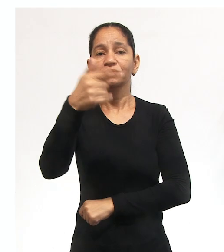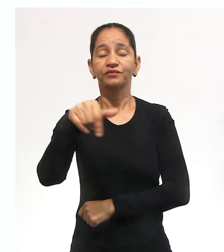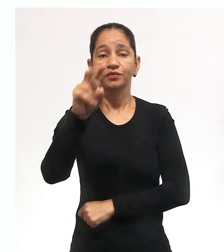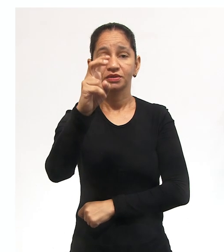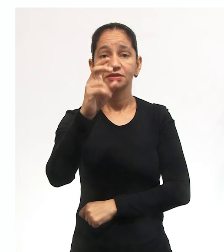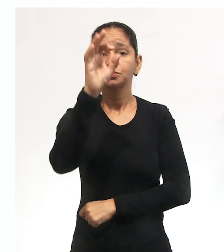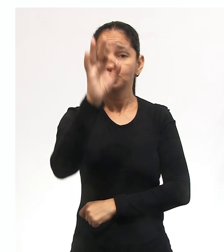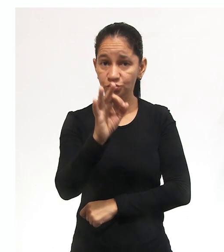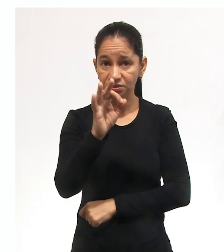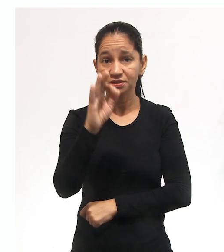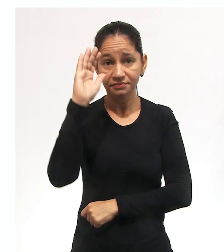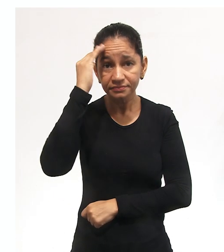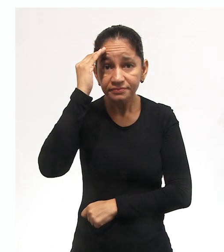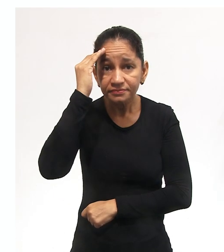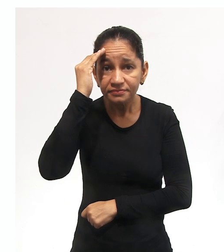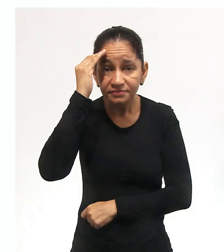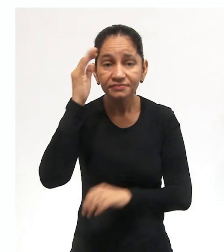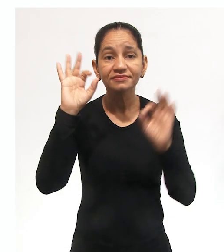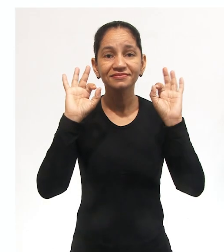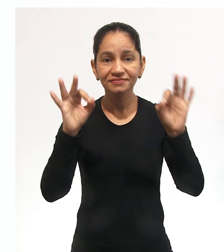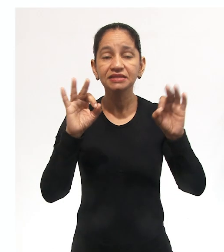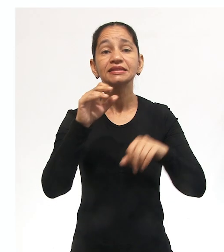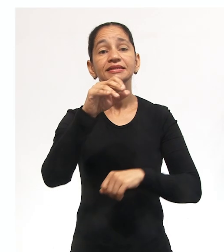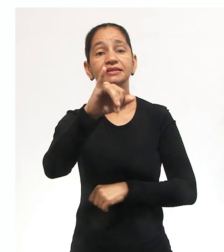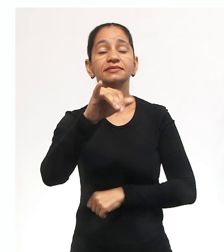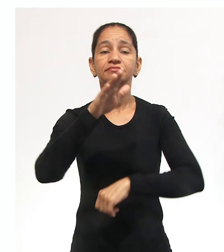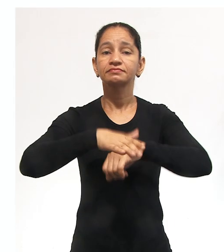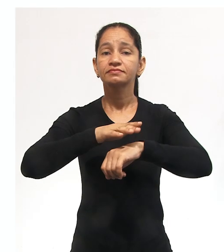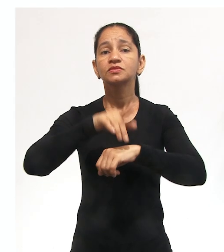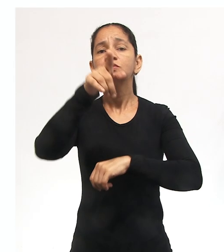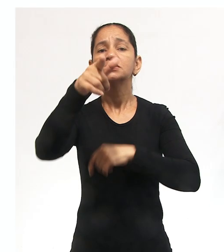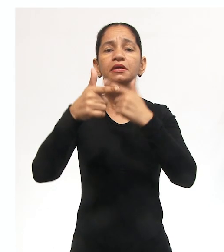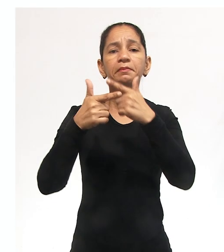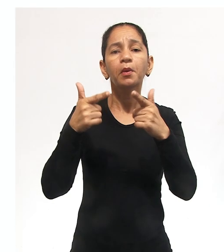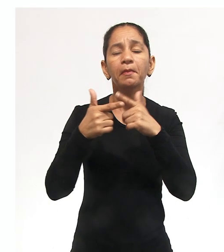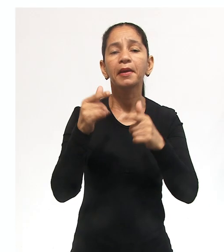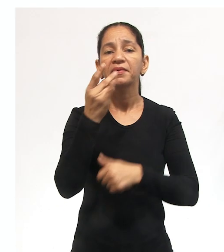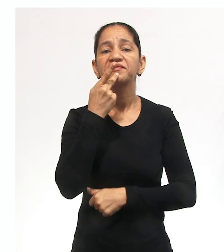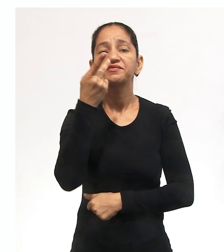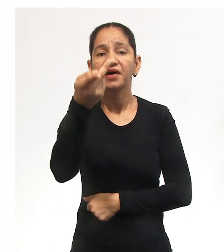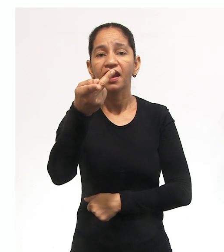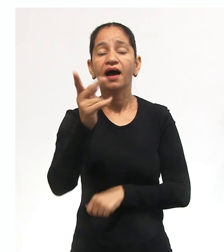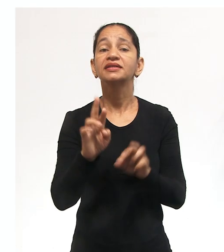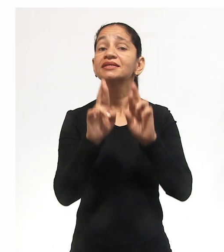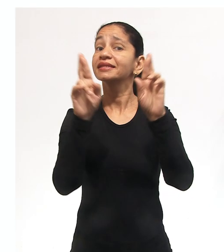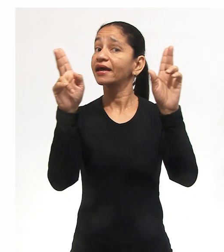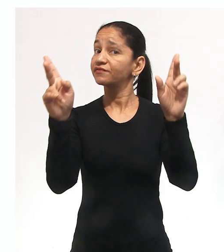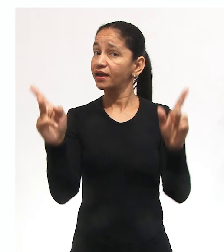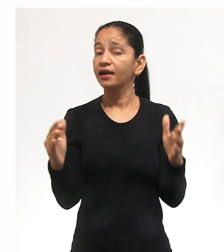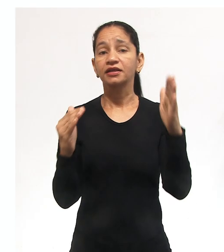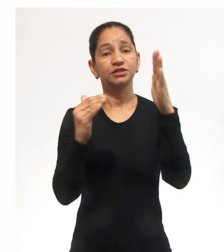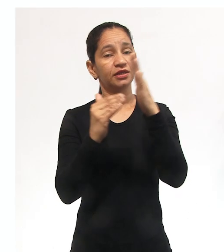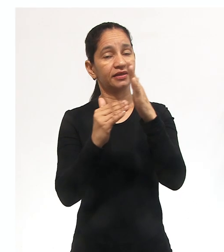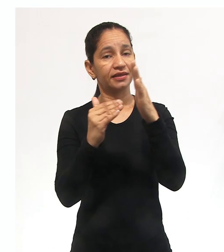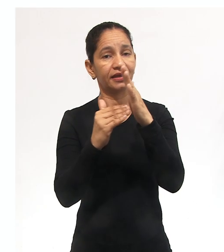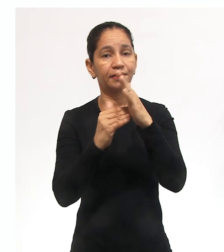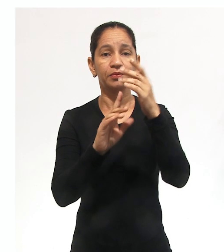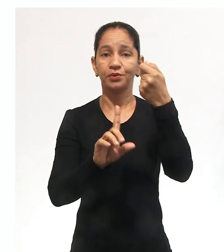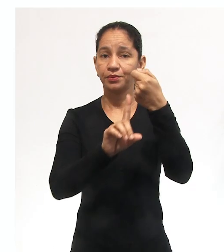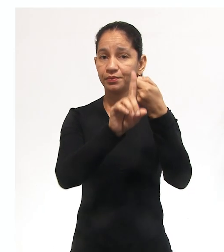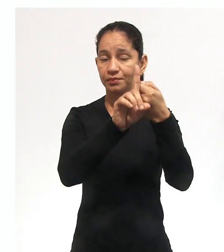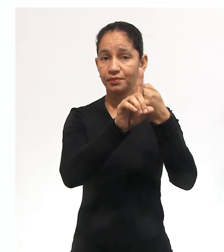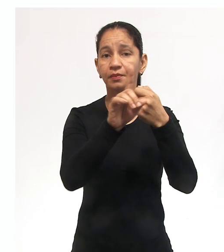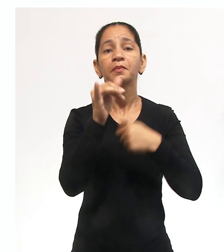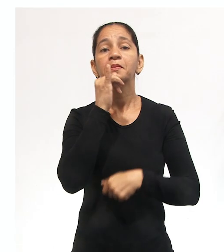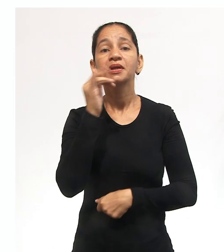eu quisesse, por exemplo, no meu problema estivesse dando um prazo mensal e uma